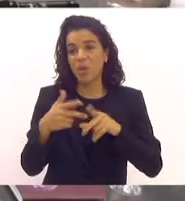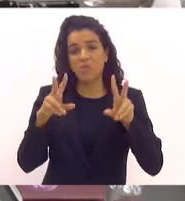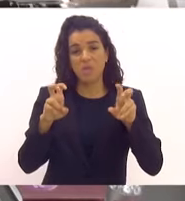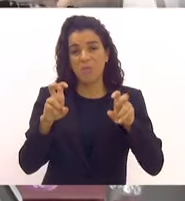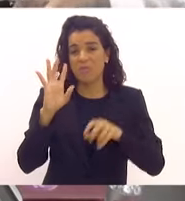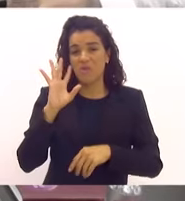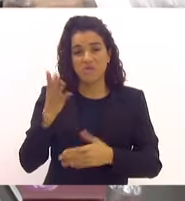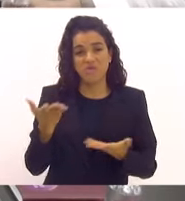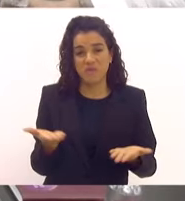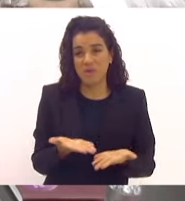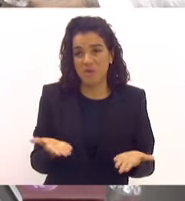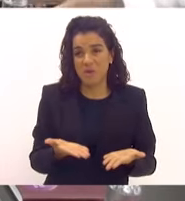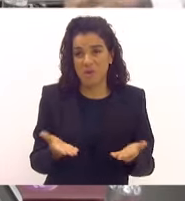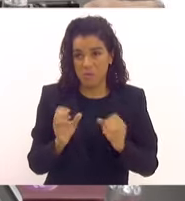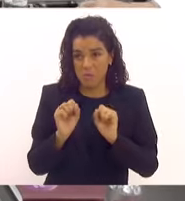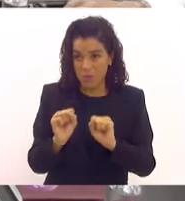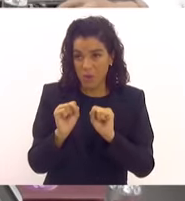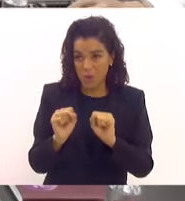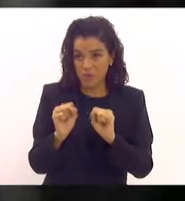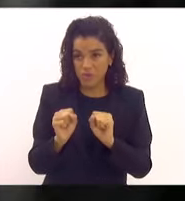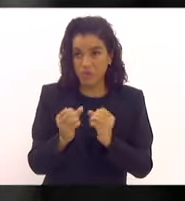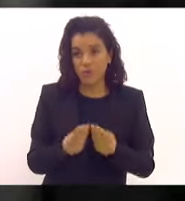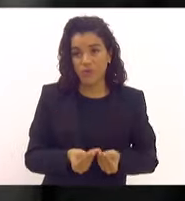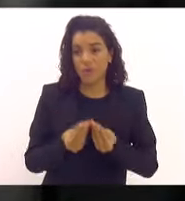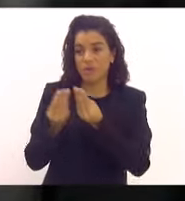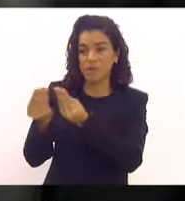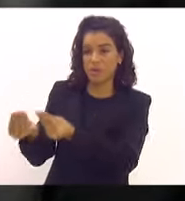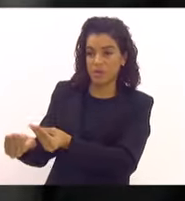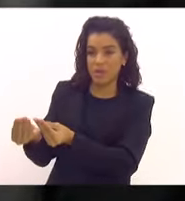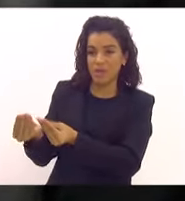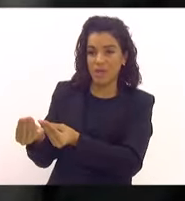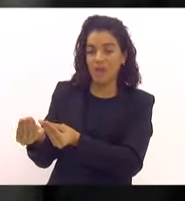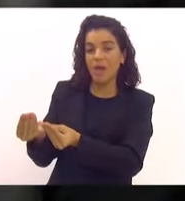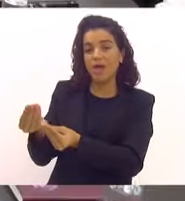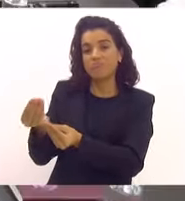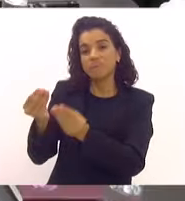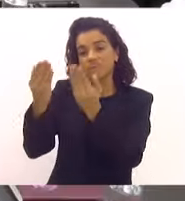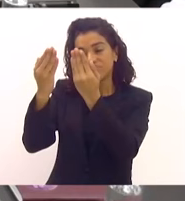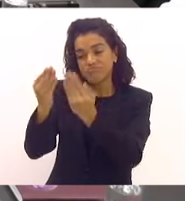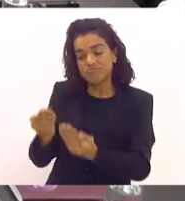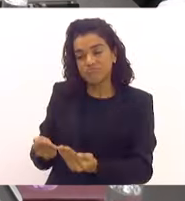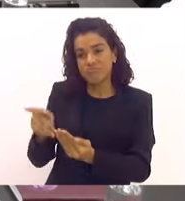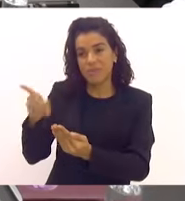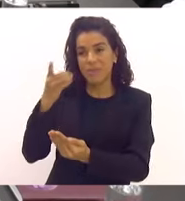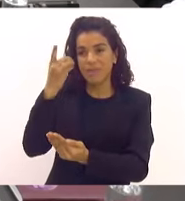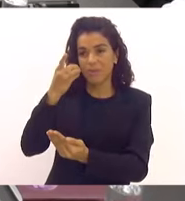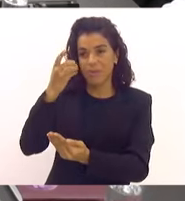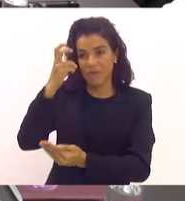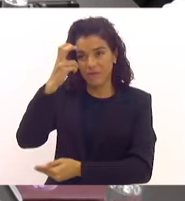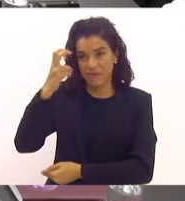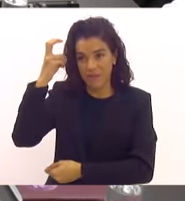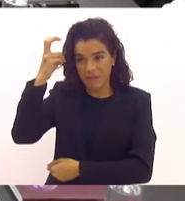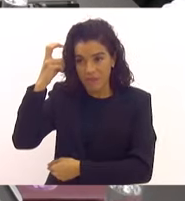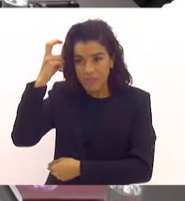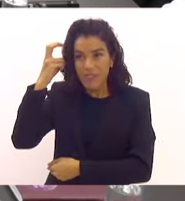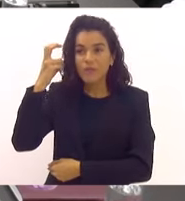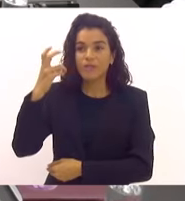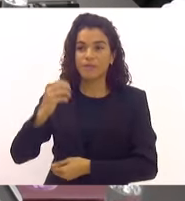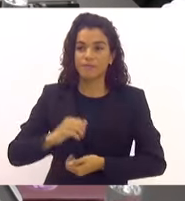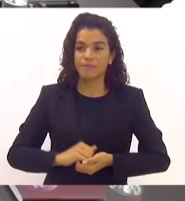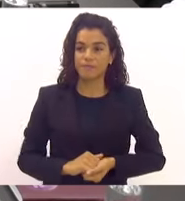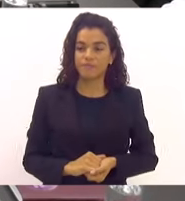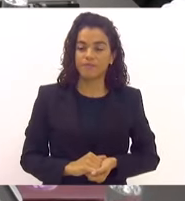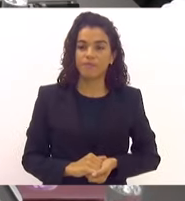agora. Eu gostaria, presidente. Pode ser dessa forma, então? Então, dá vista compartilhada para quem assim desejar, para a deputada Verônica, projeto com vista para a deputada